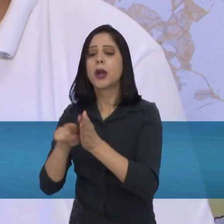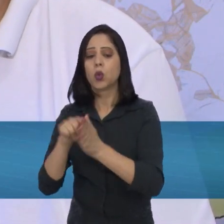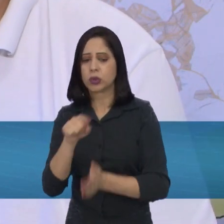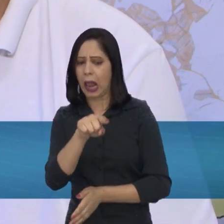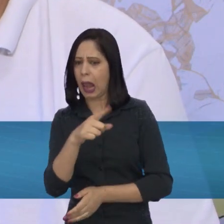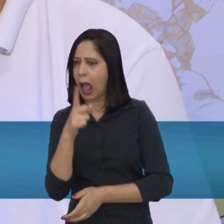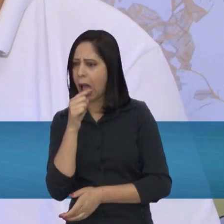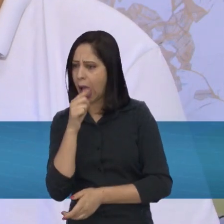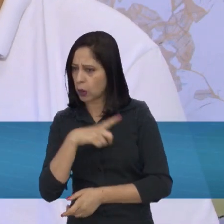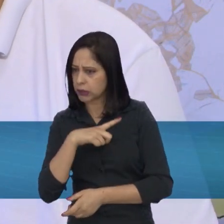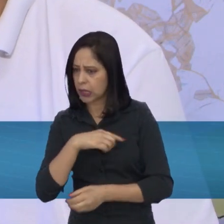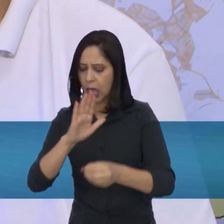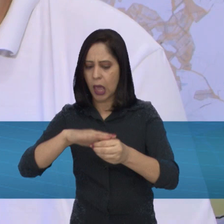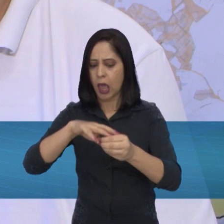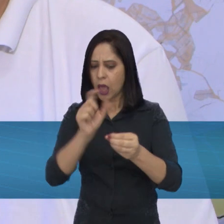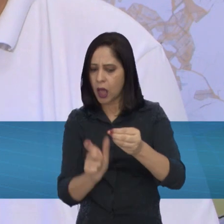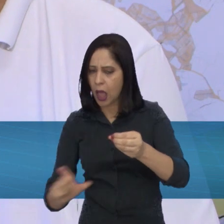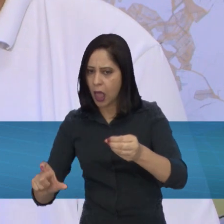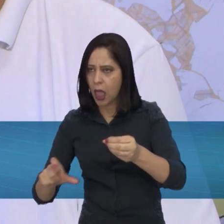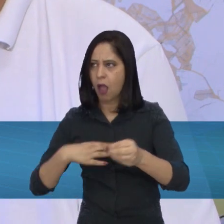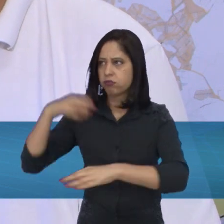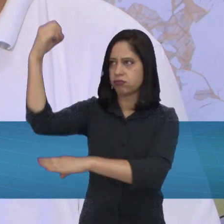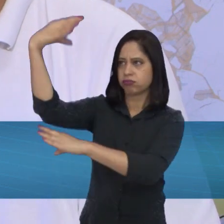tem esgoto, se tem iluminação,